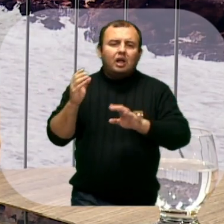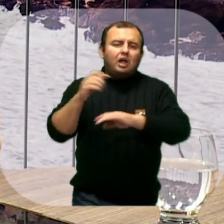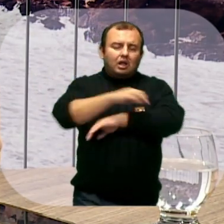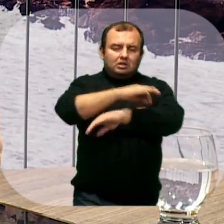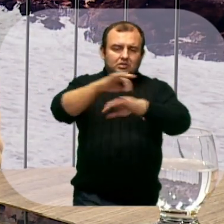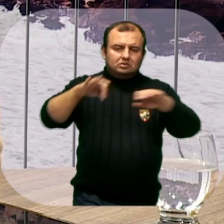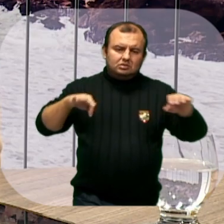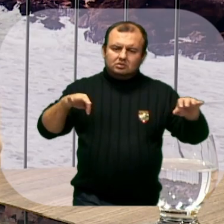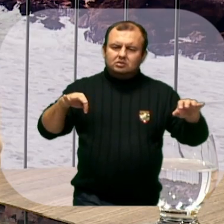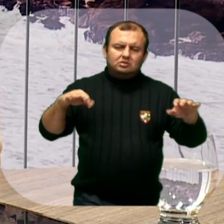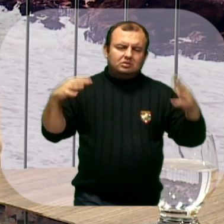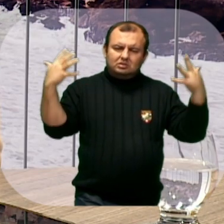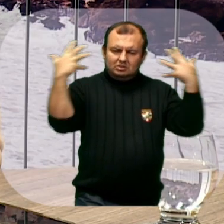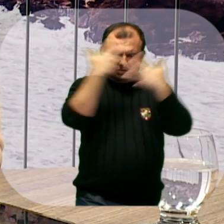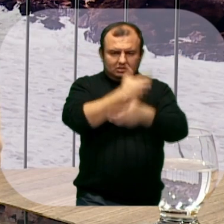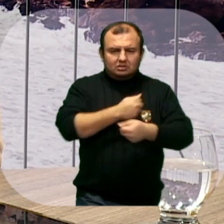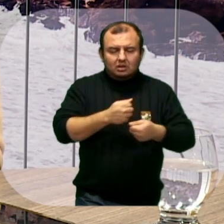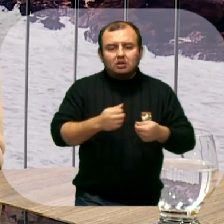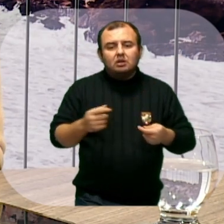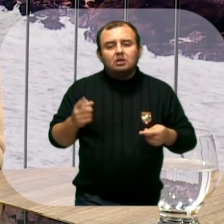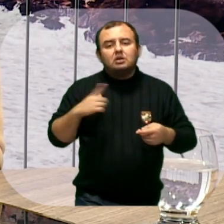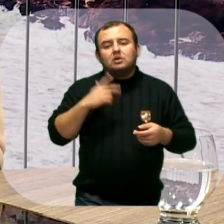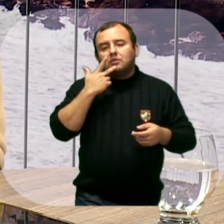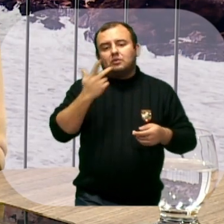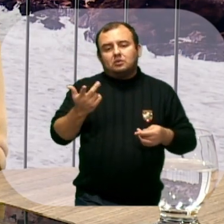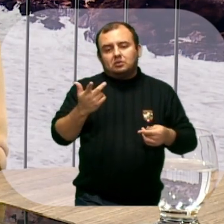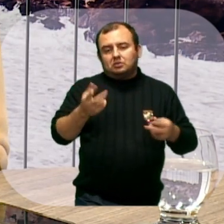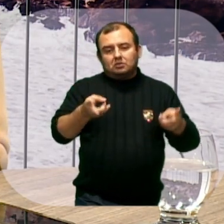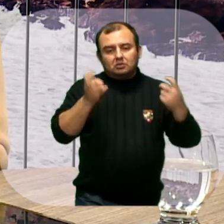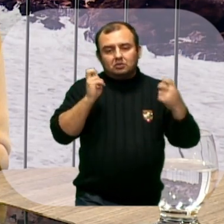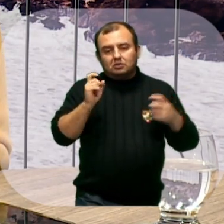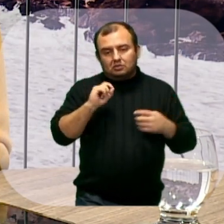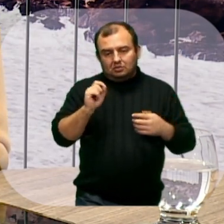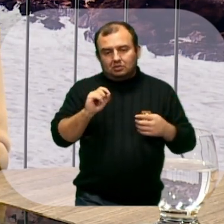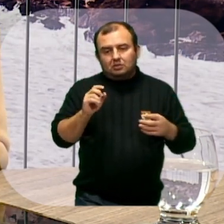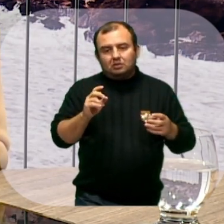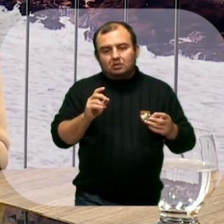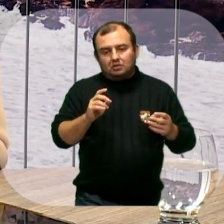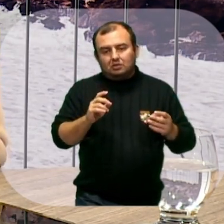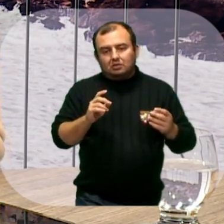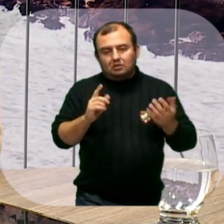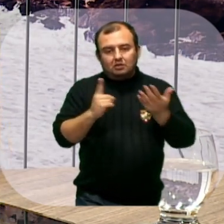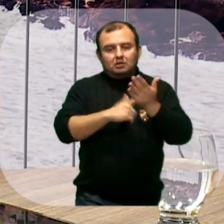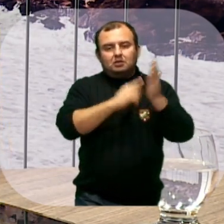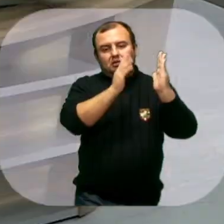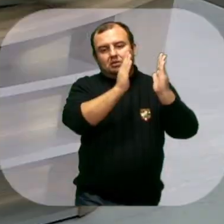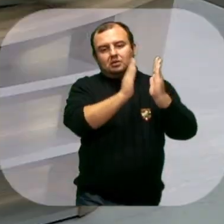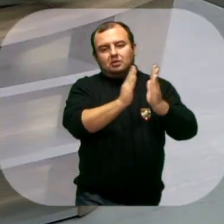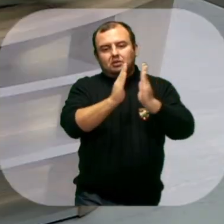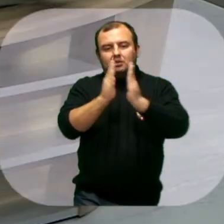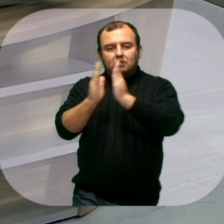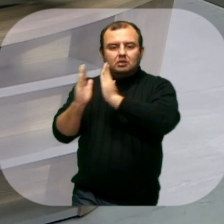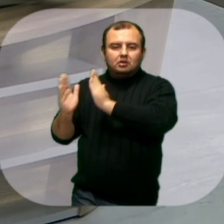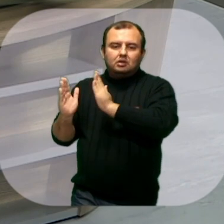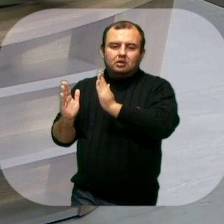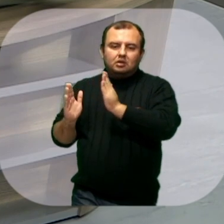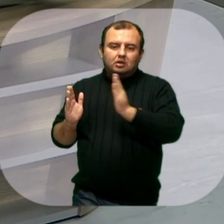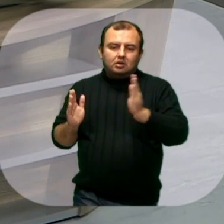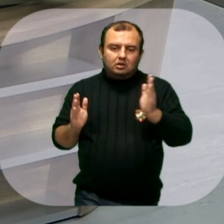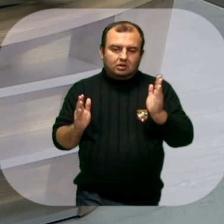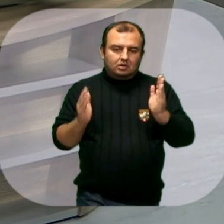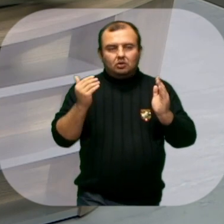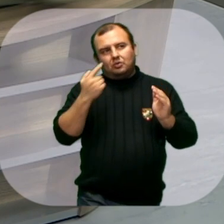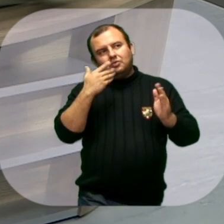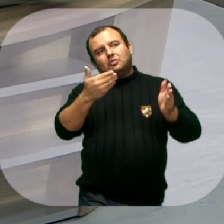arquitetonicamente falando, ela é linda. É linda. Sabe o que eu digo? Ninguém notou isso. Não dá impressão de livros empilhados? Olha